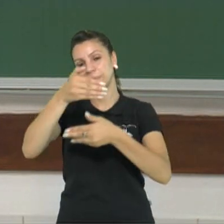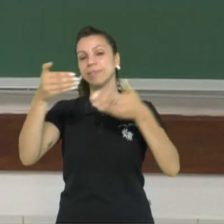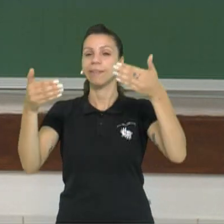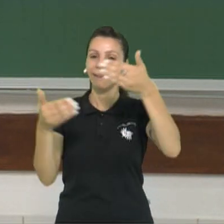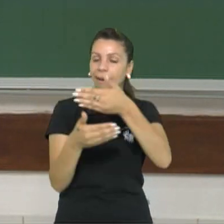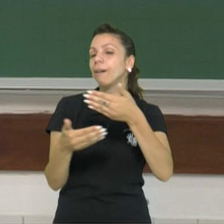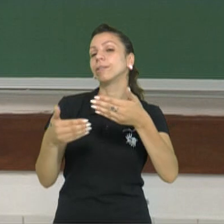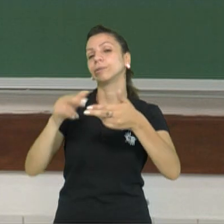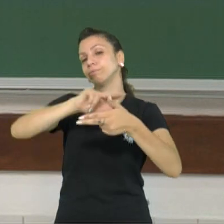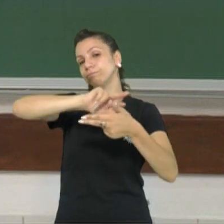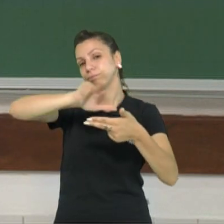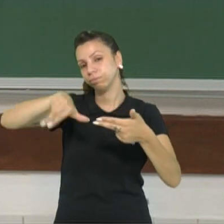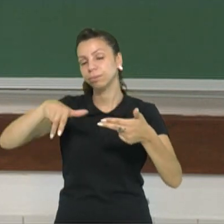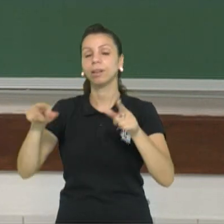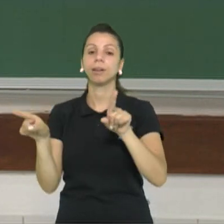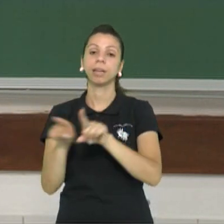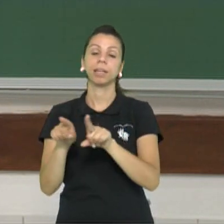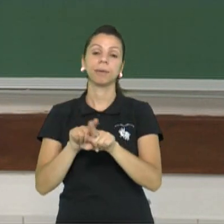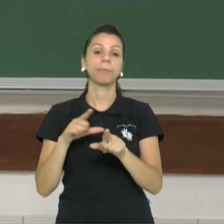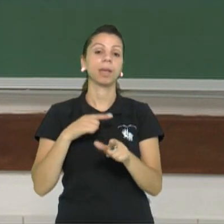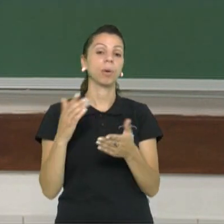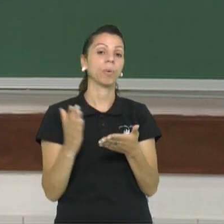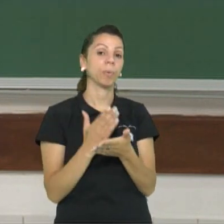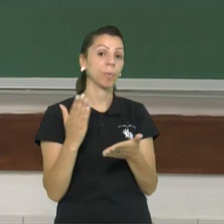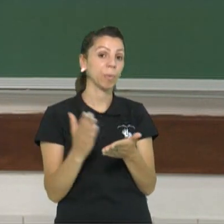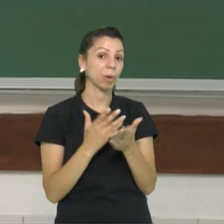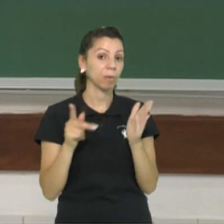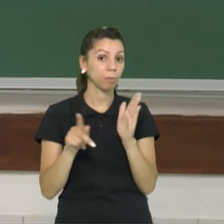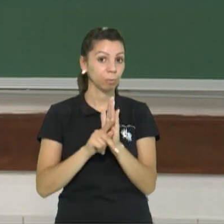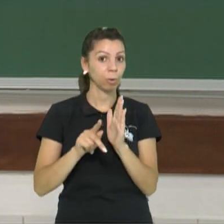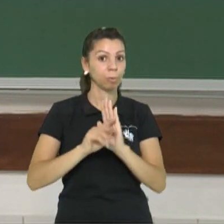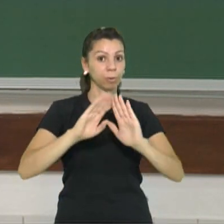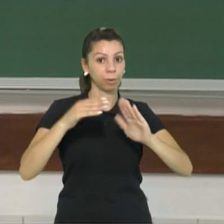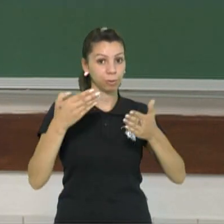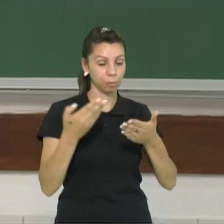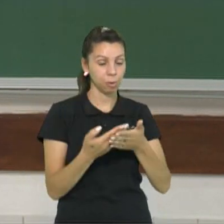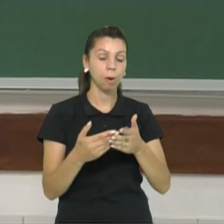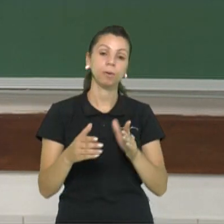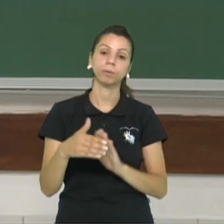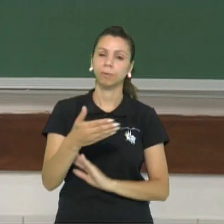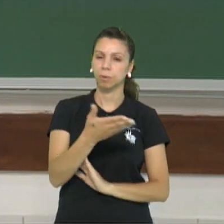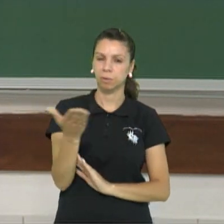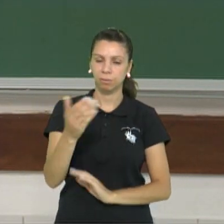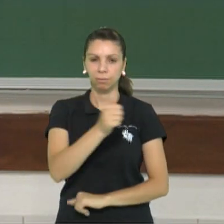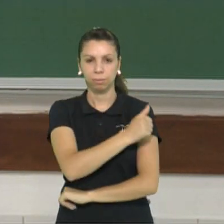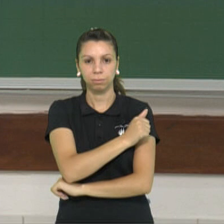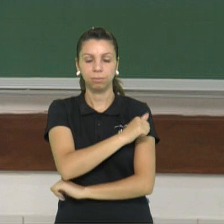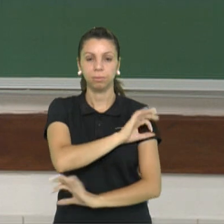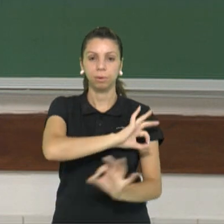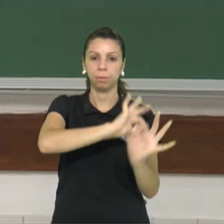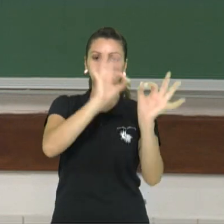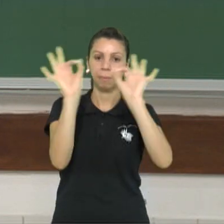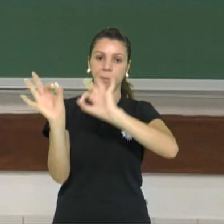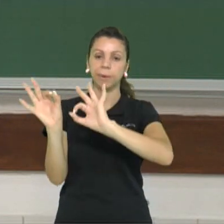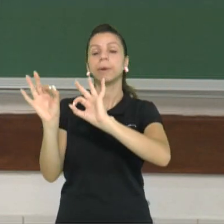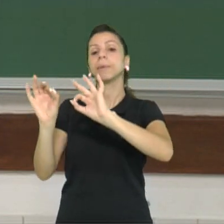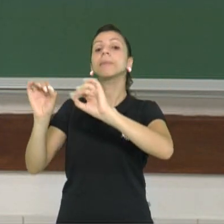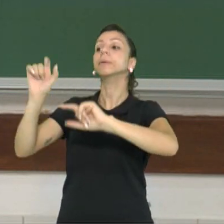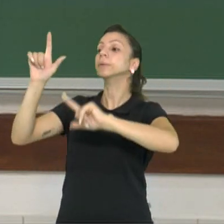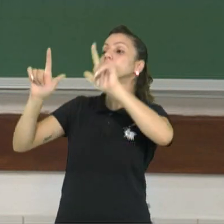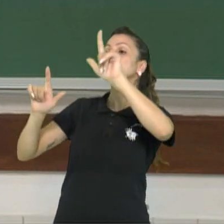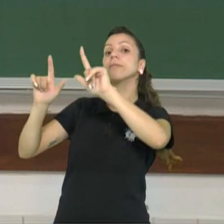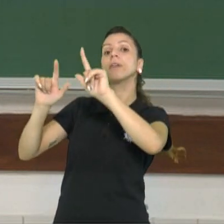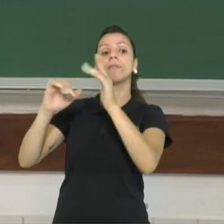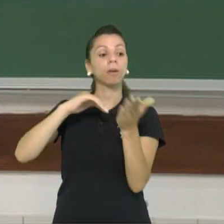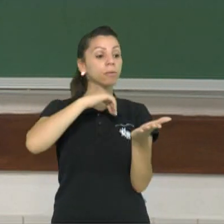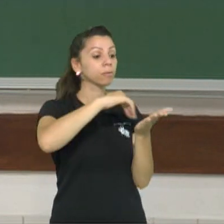E também a versão online do livro didático. Caso você nos acompanhe apenas pela TV, entre em contato com a sua escola,